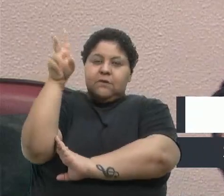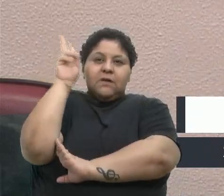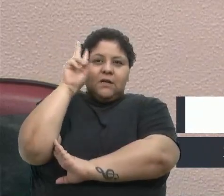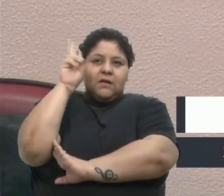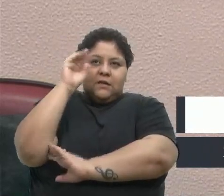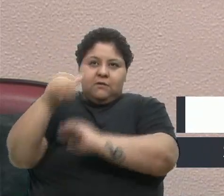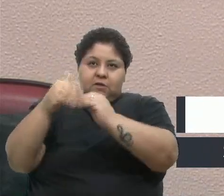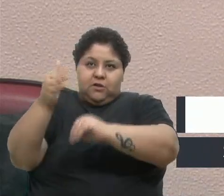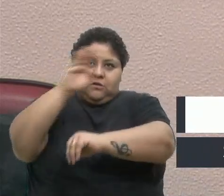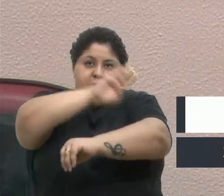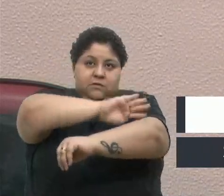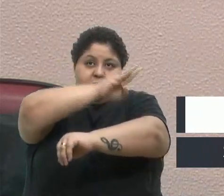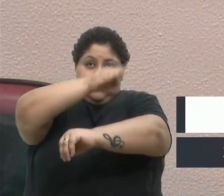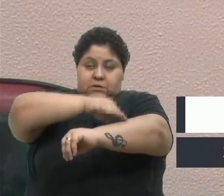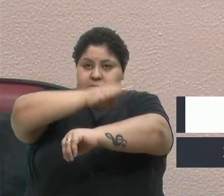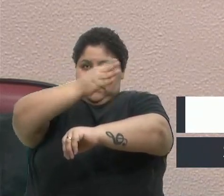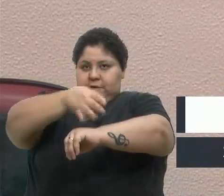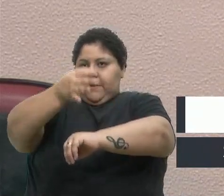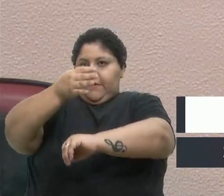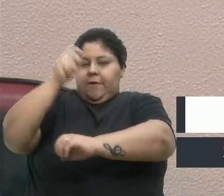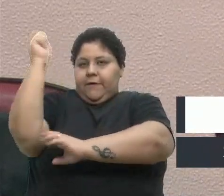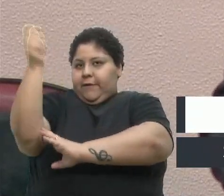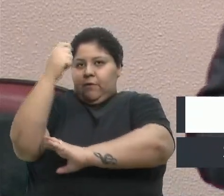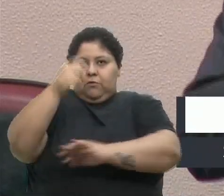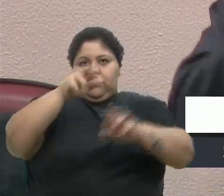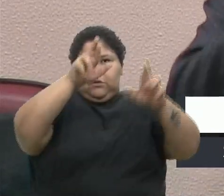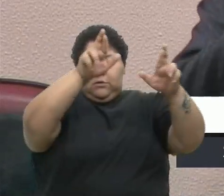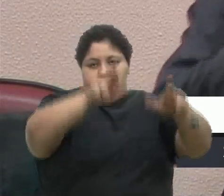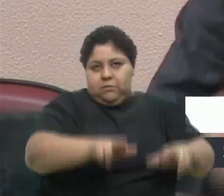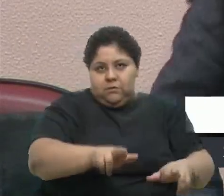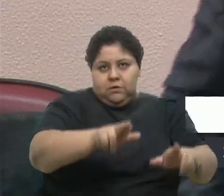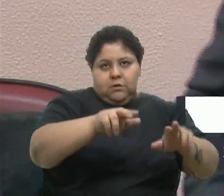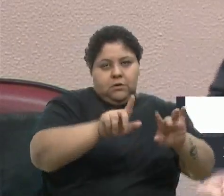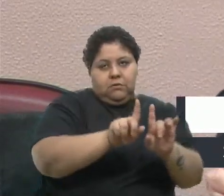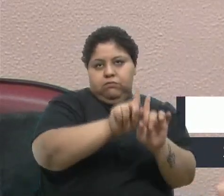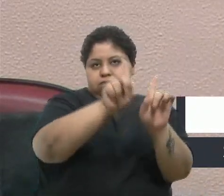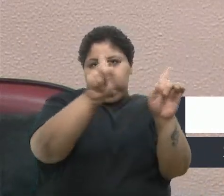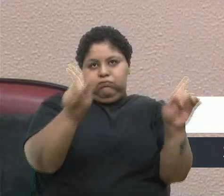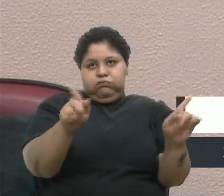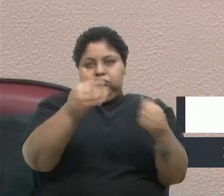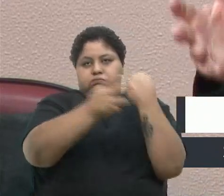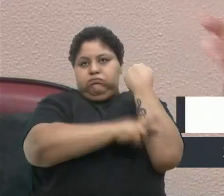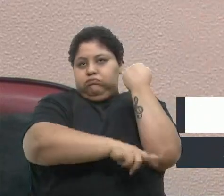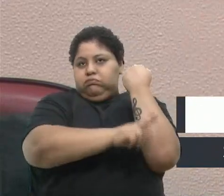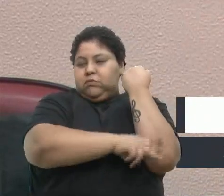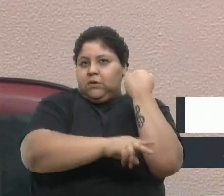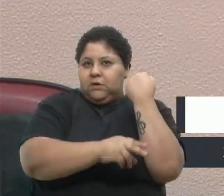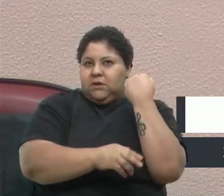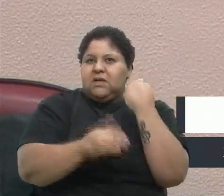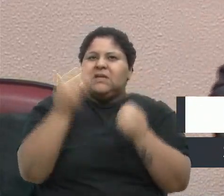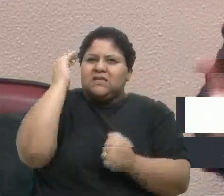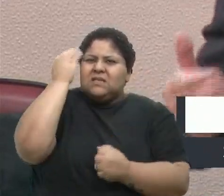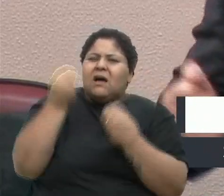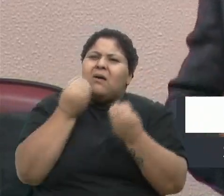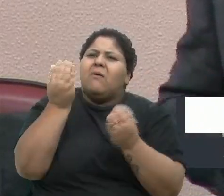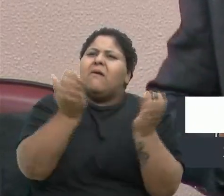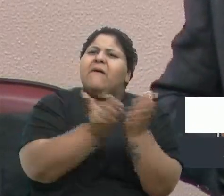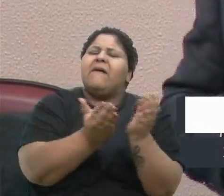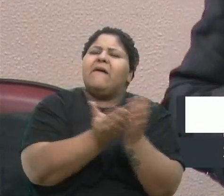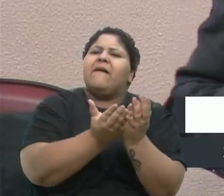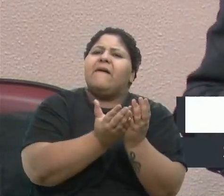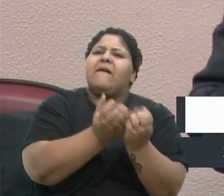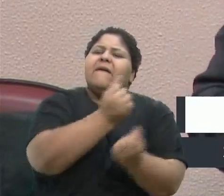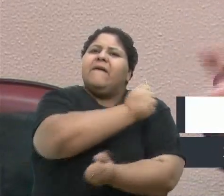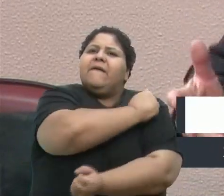Serra Gaúcha, é a região das hortênsias, vinhedos, campos de cima da serra. Você sabe como é que estuda um aluno